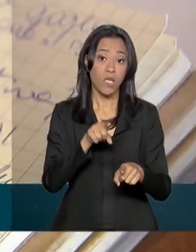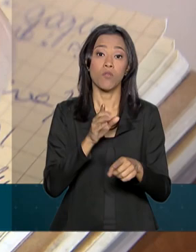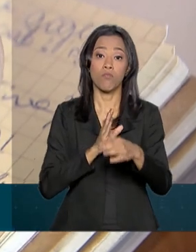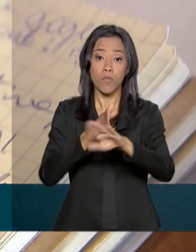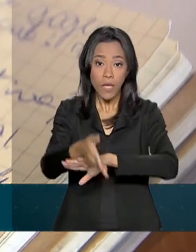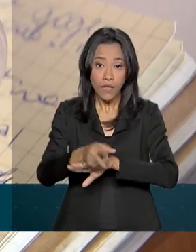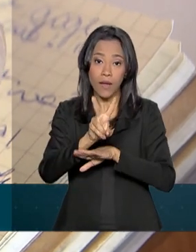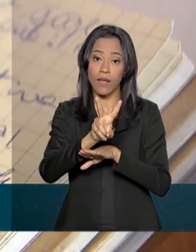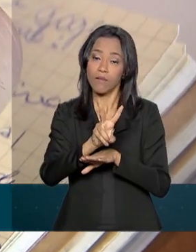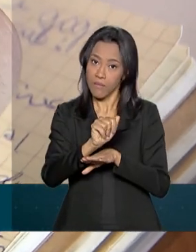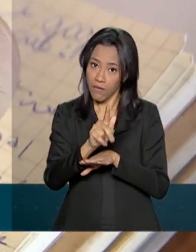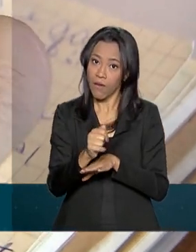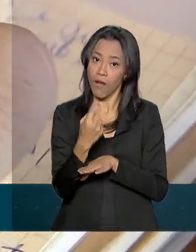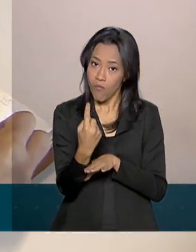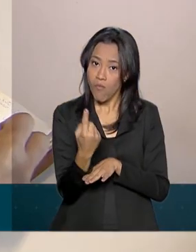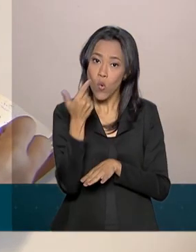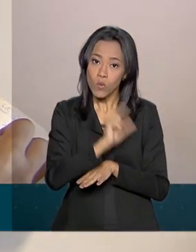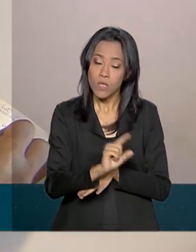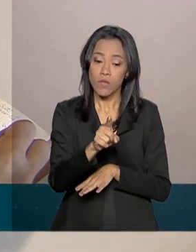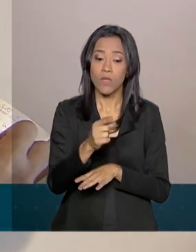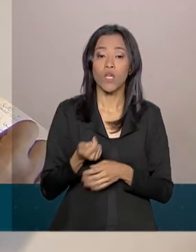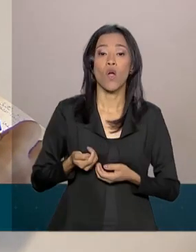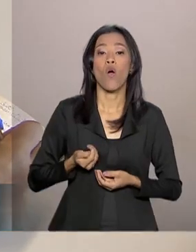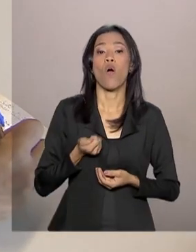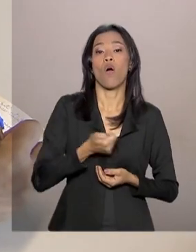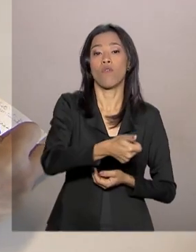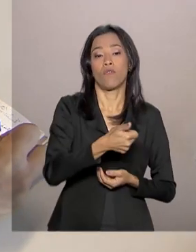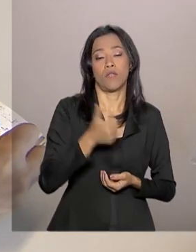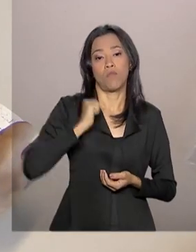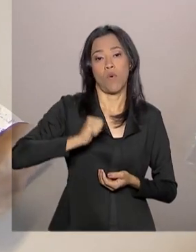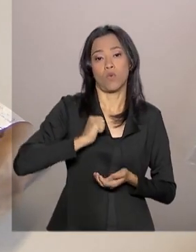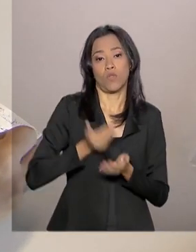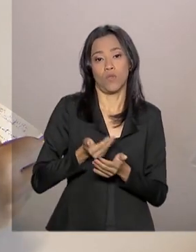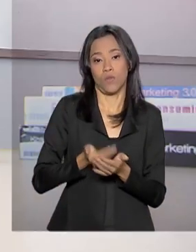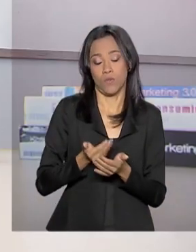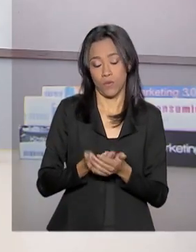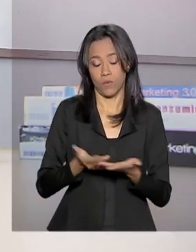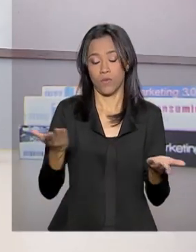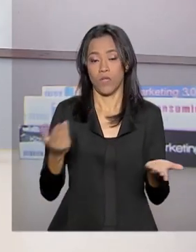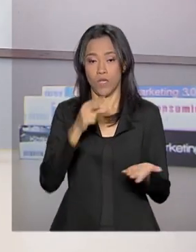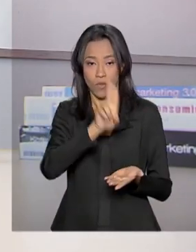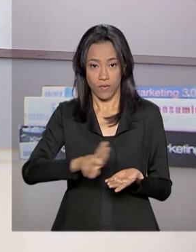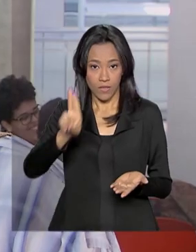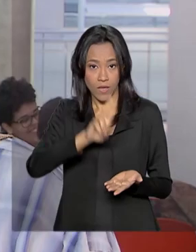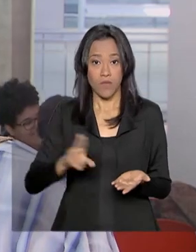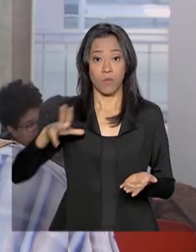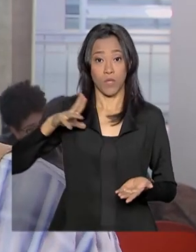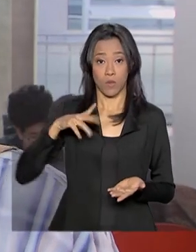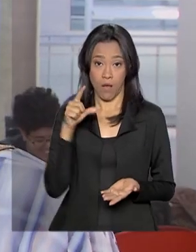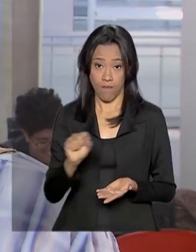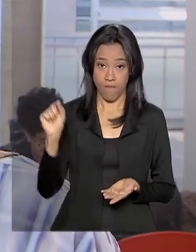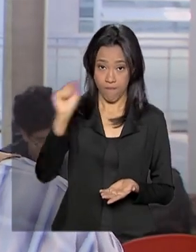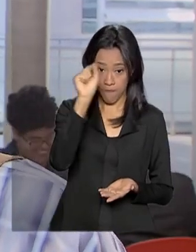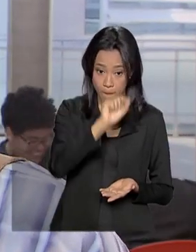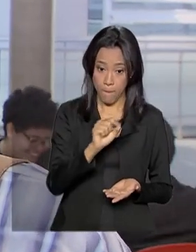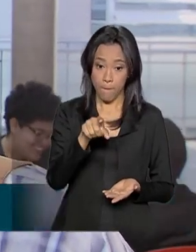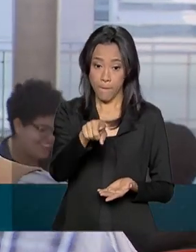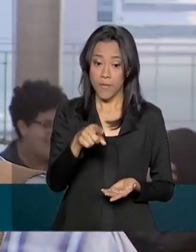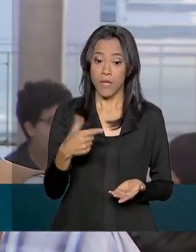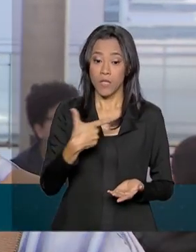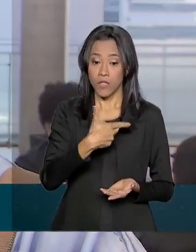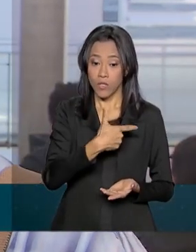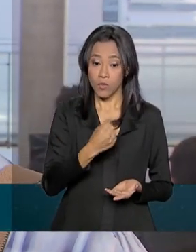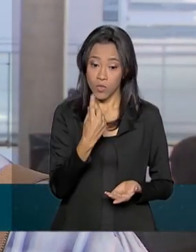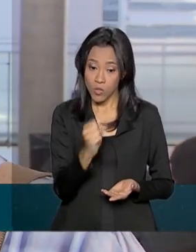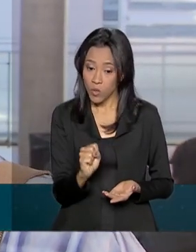Universidade para Todos, que oferece bolsas de estudo em instituições particulares de ensino superior. No início de 2018, eu